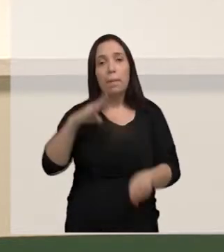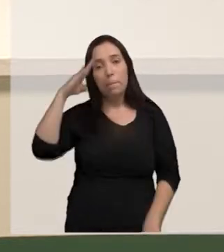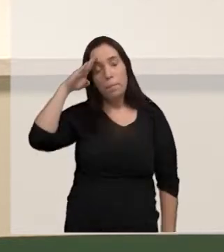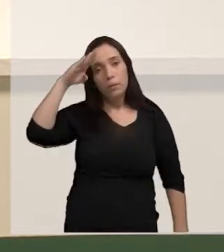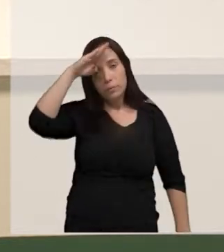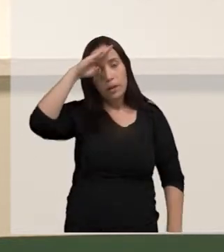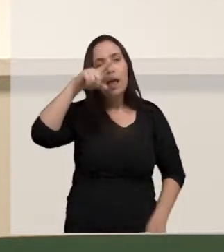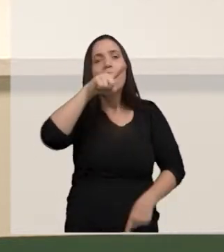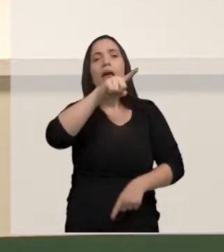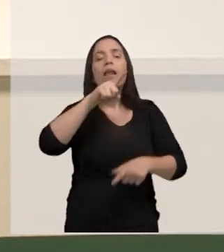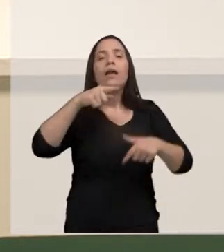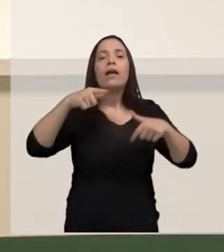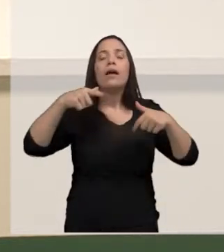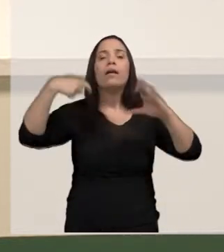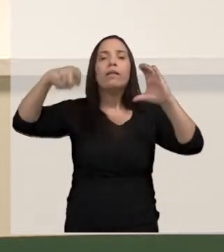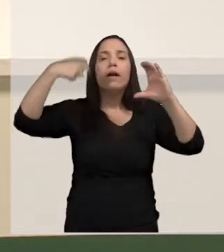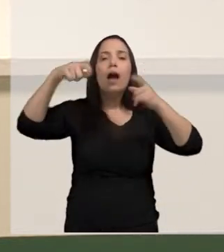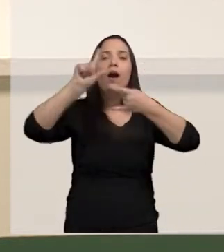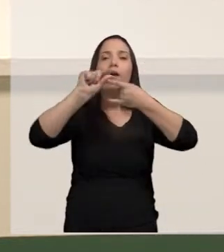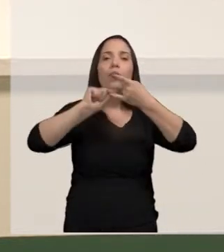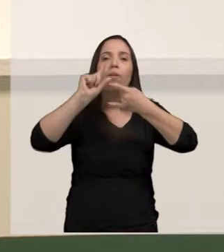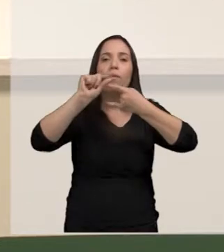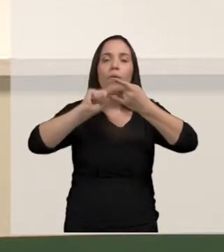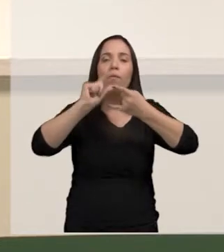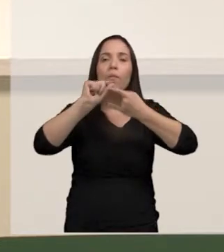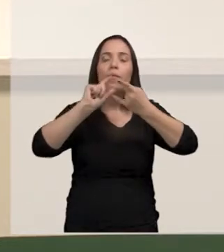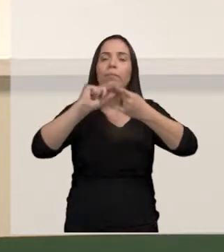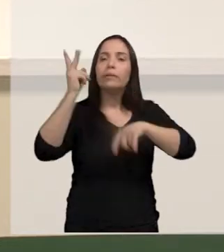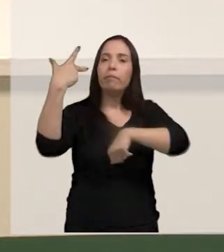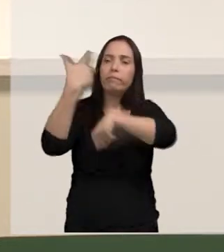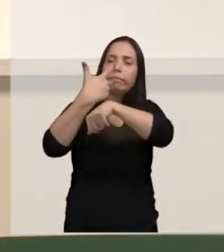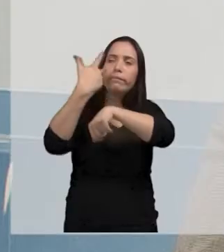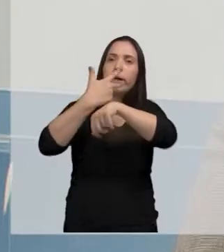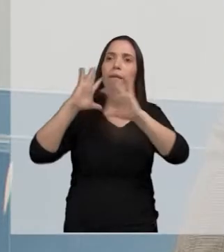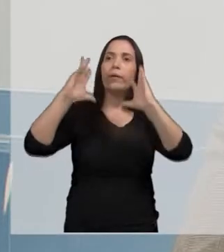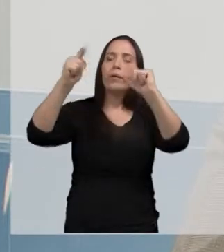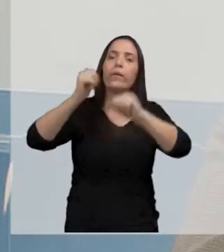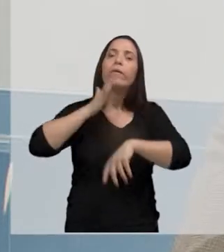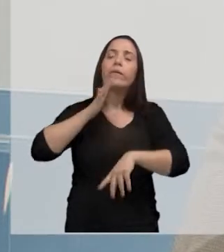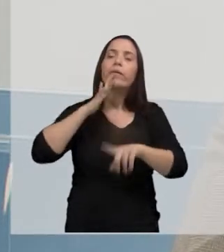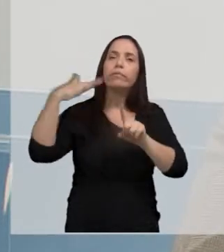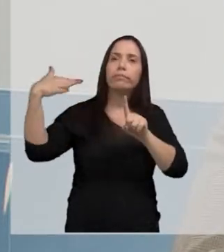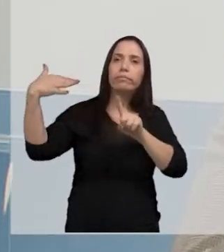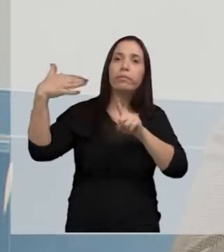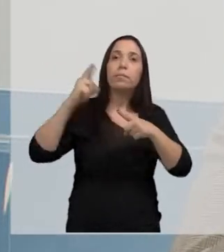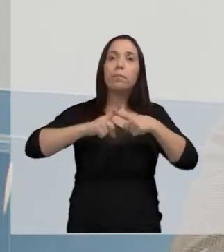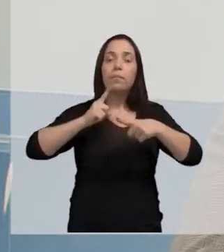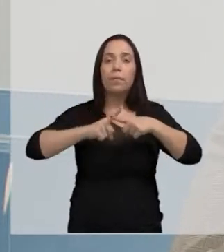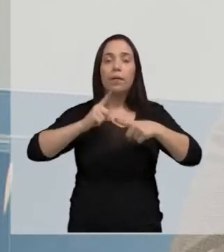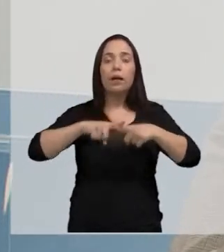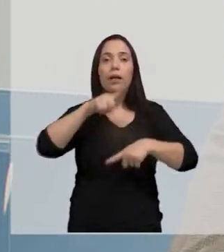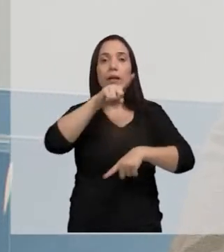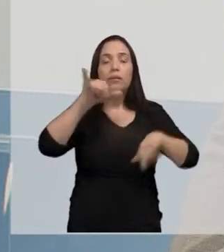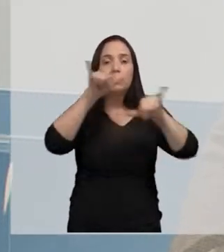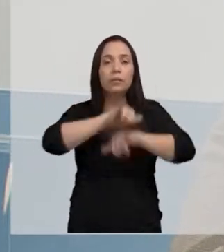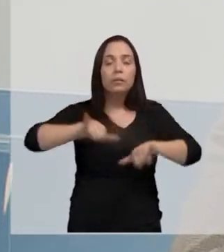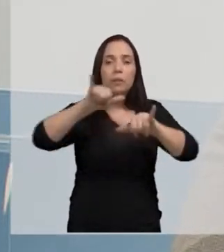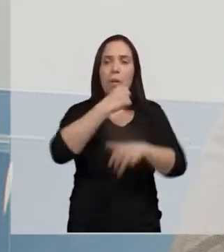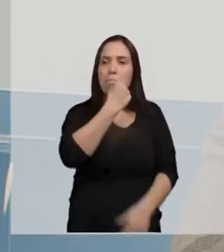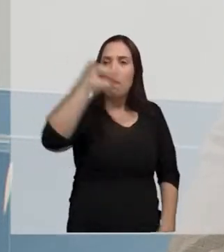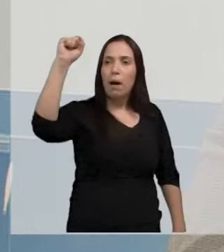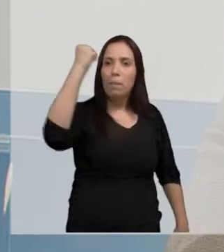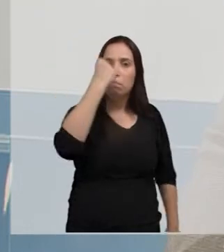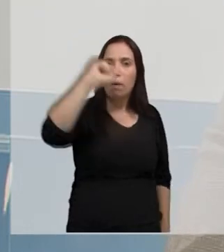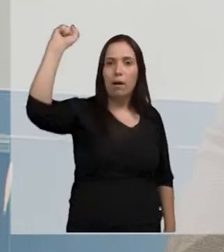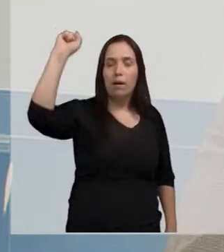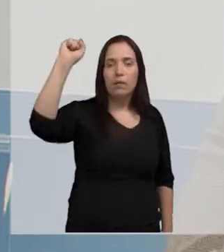do youtuber. E o Bolsonaro também. Ele é um youtuber conhecido, fez muito sucesso com umas palavras fortes, de